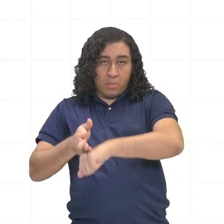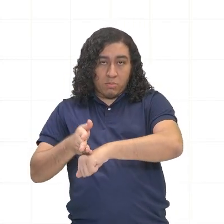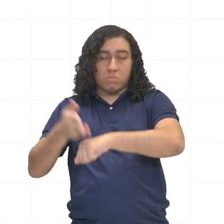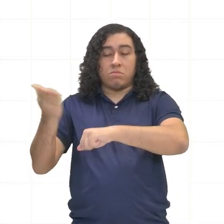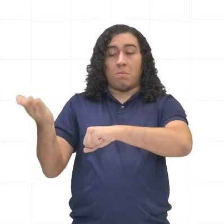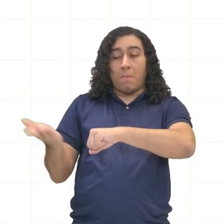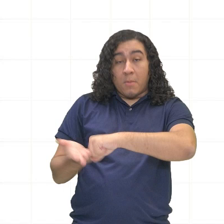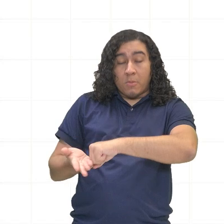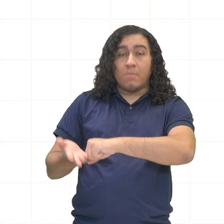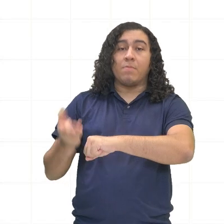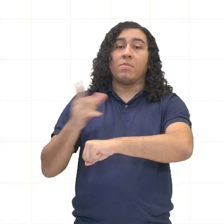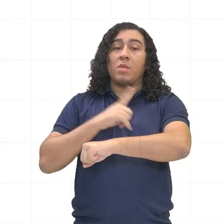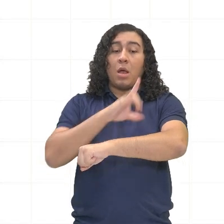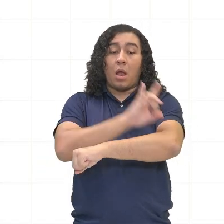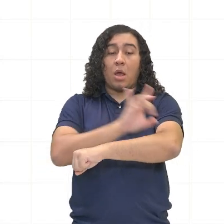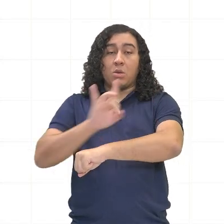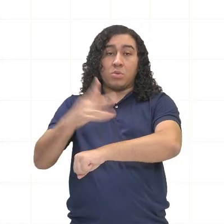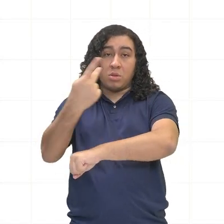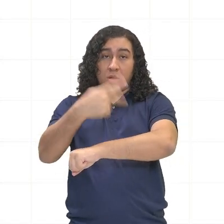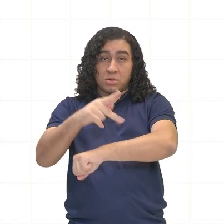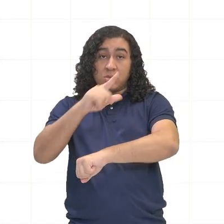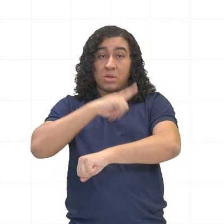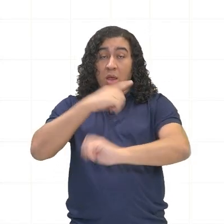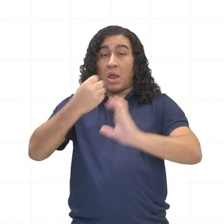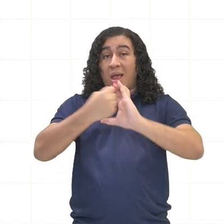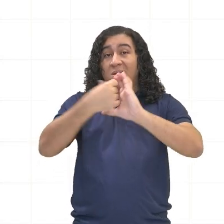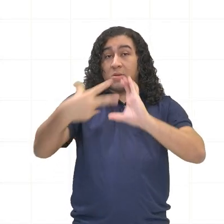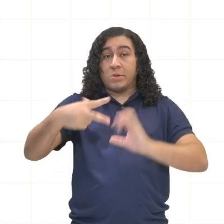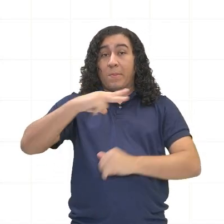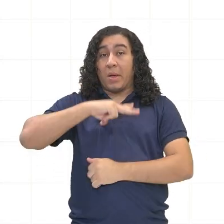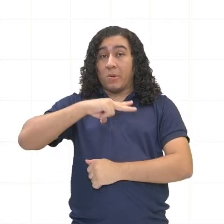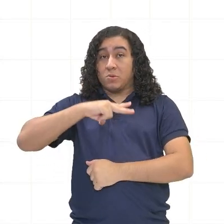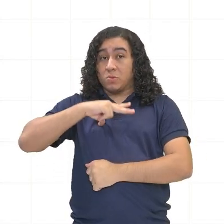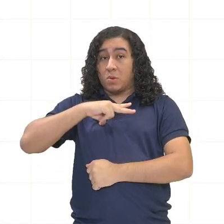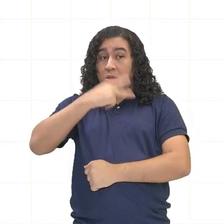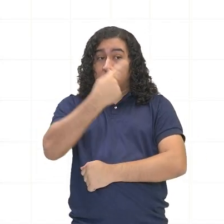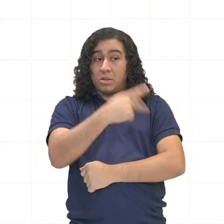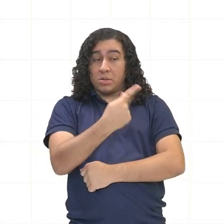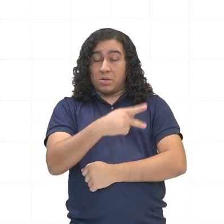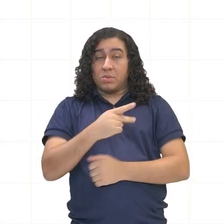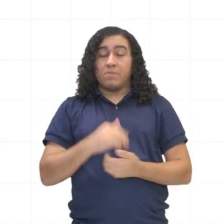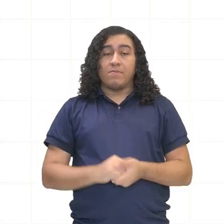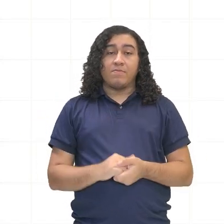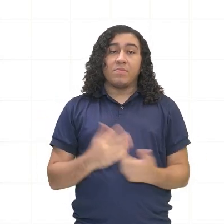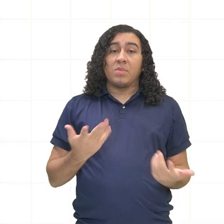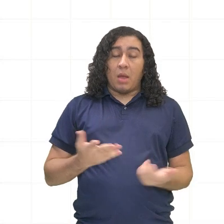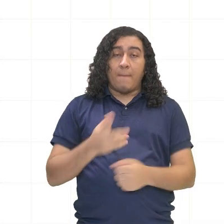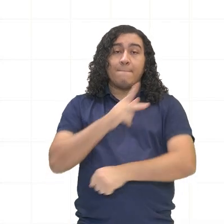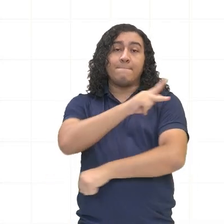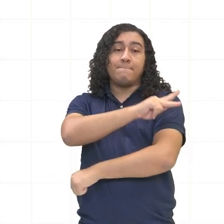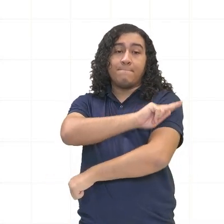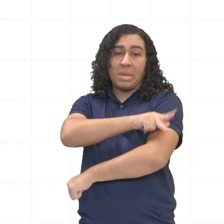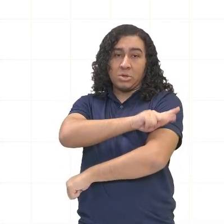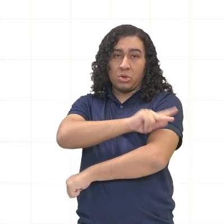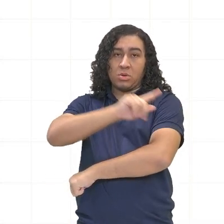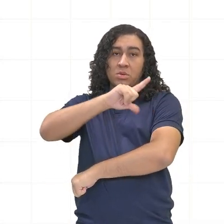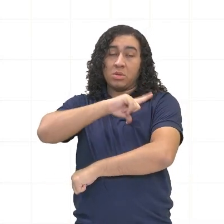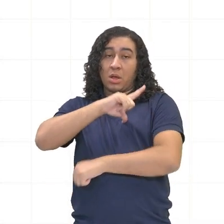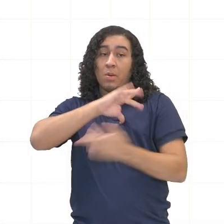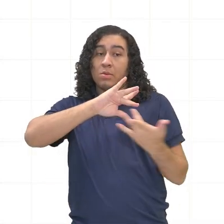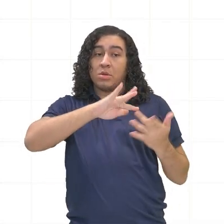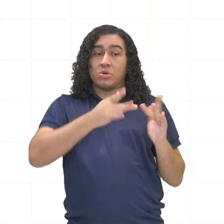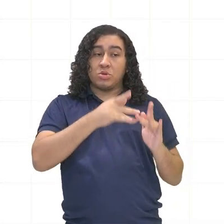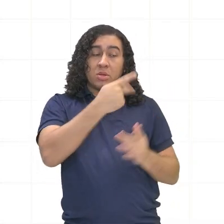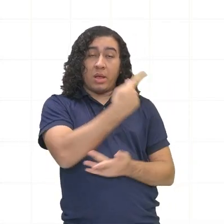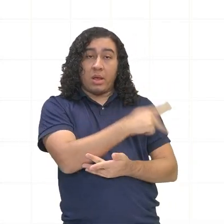as suas características. Então, a pré-história vai ter o seu contexto. A